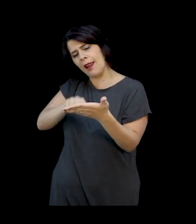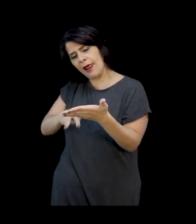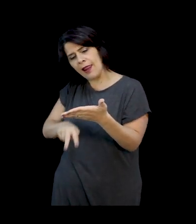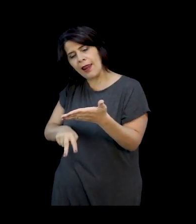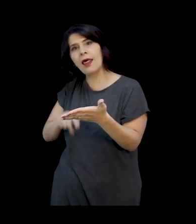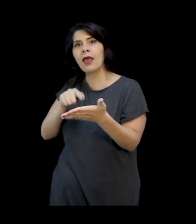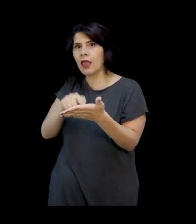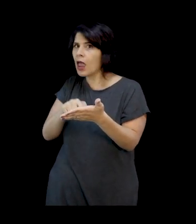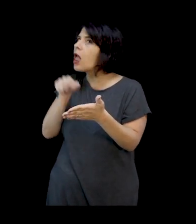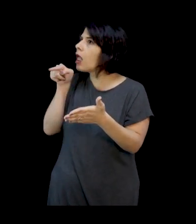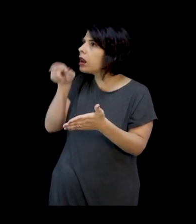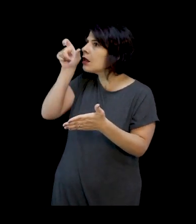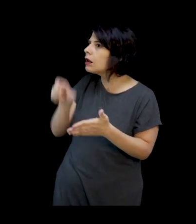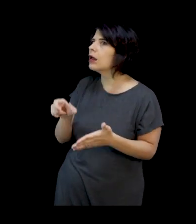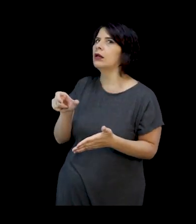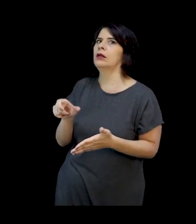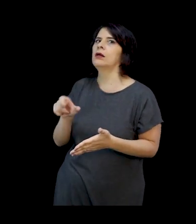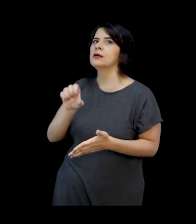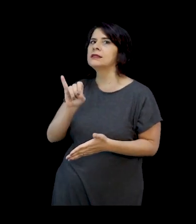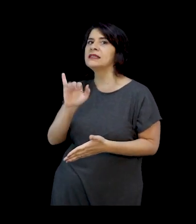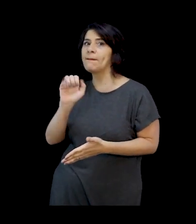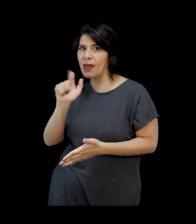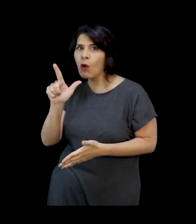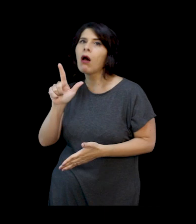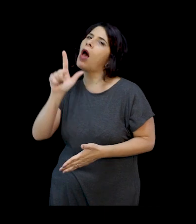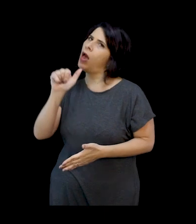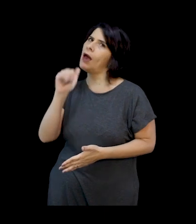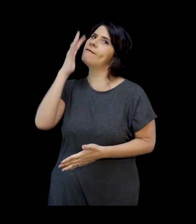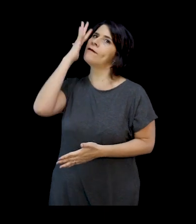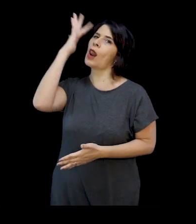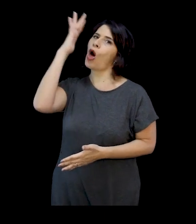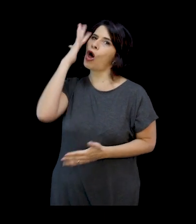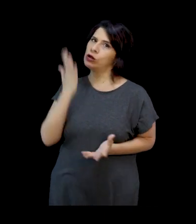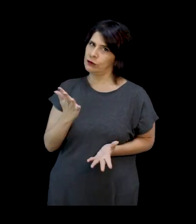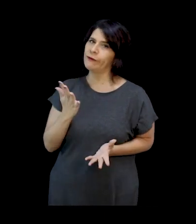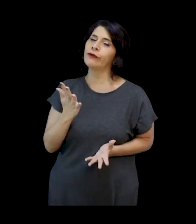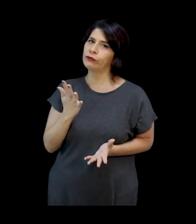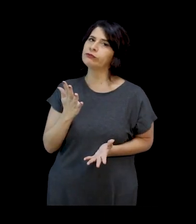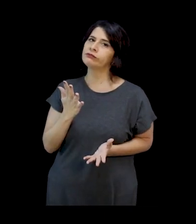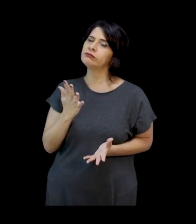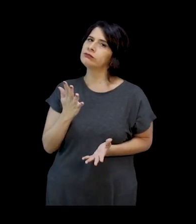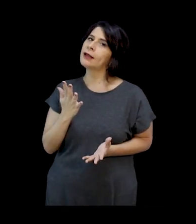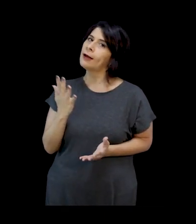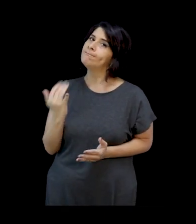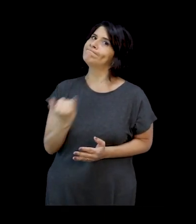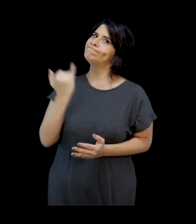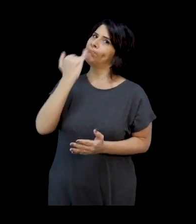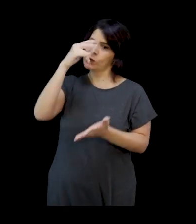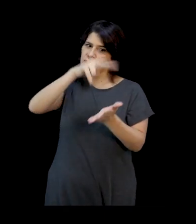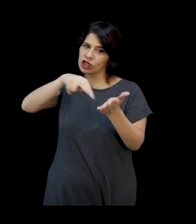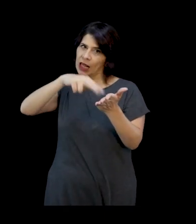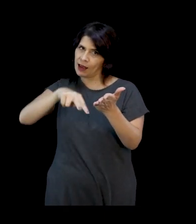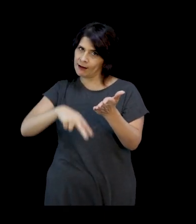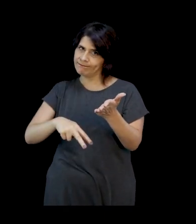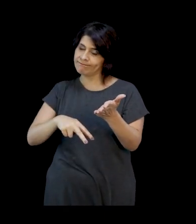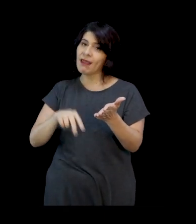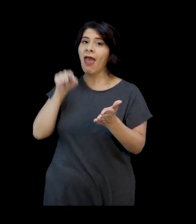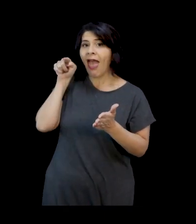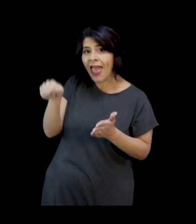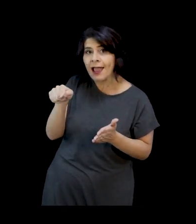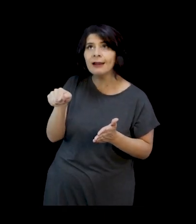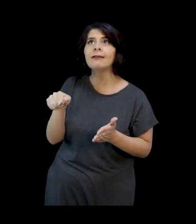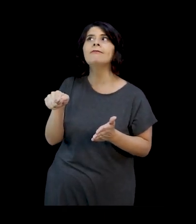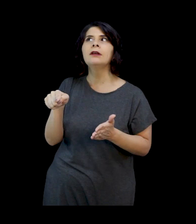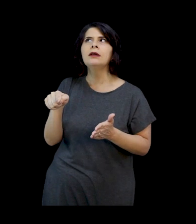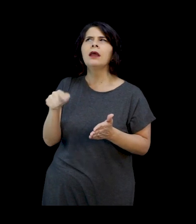Simmel enquanto um filósofo, porque, afinal de contas, ele antecipou, nas minhas contas rápidas, né, pelo menos